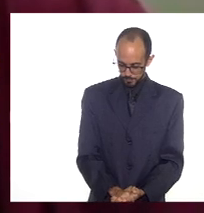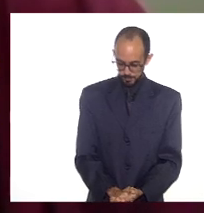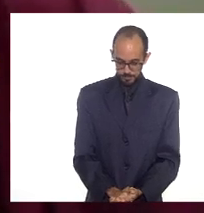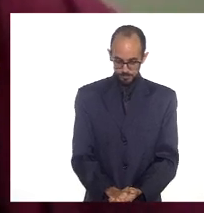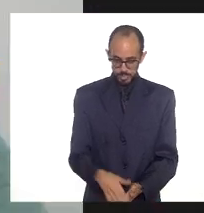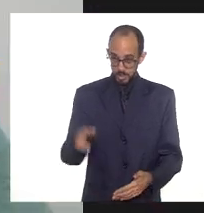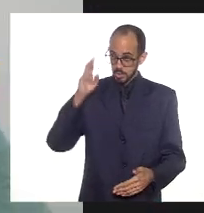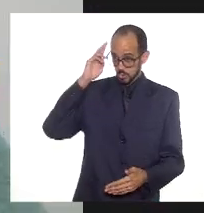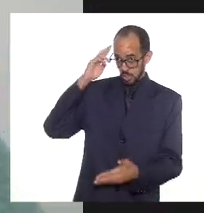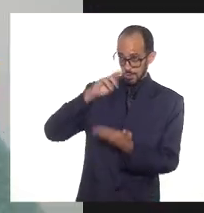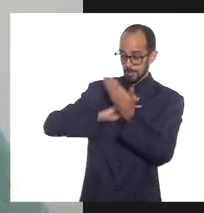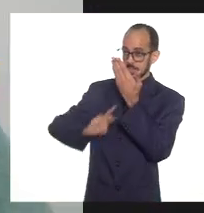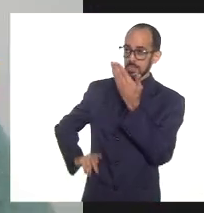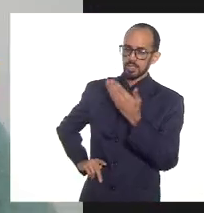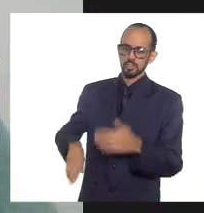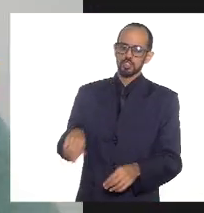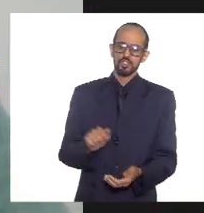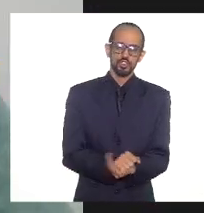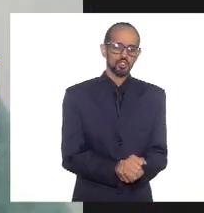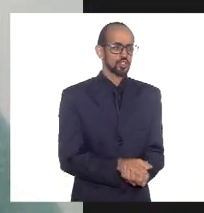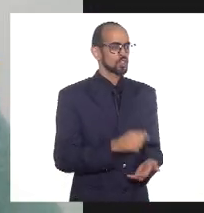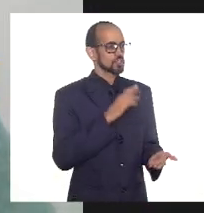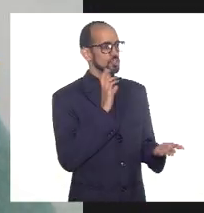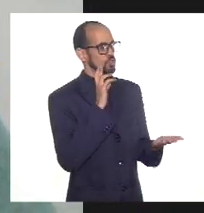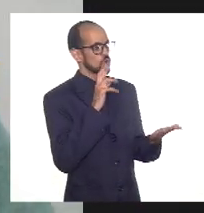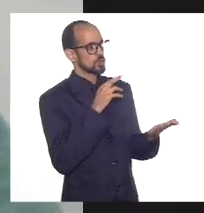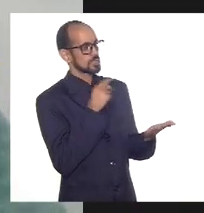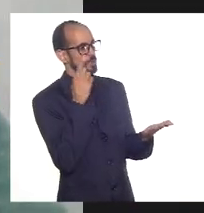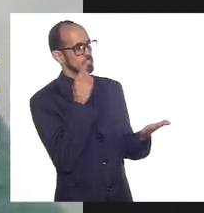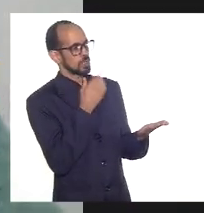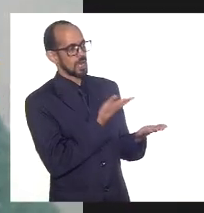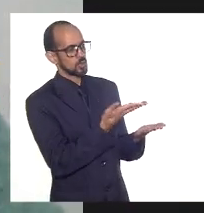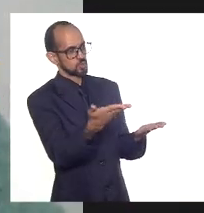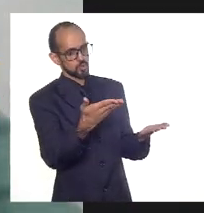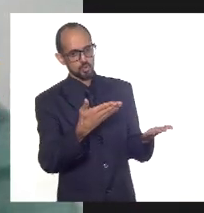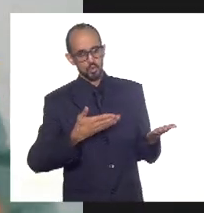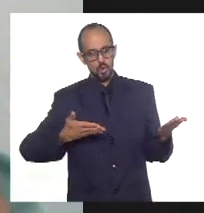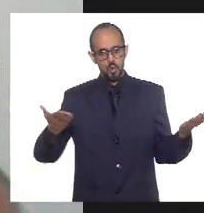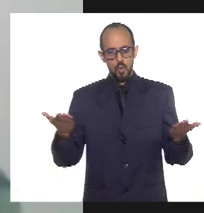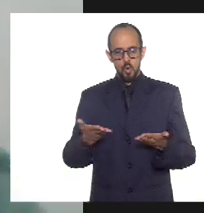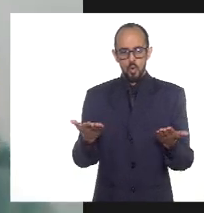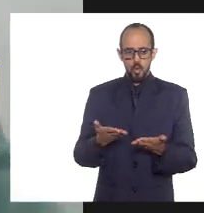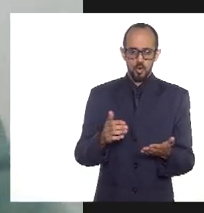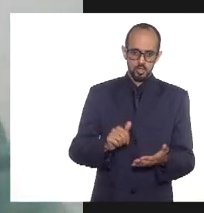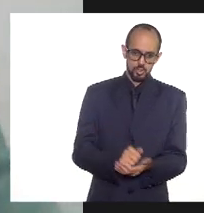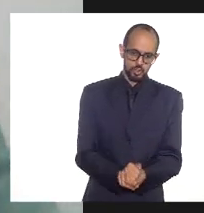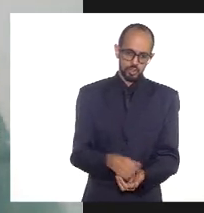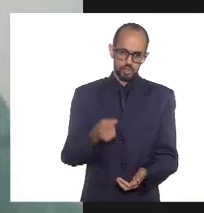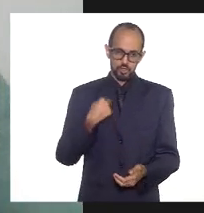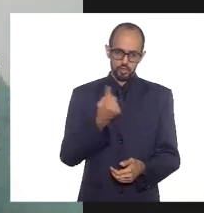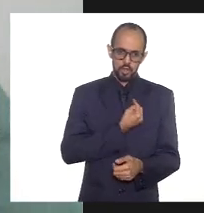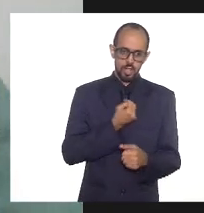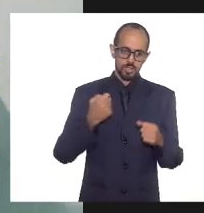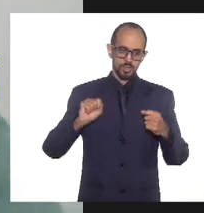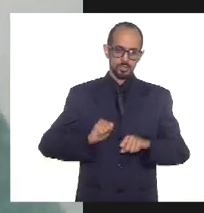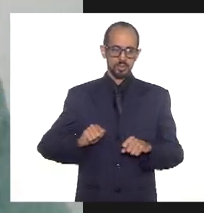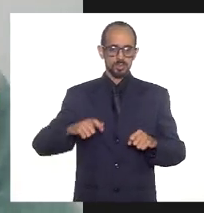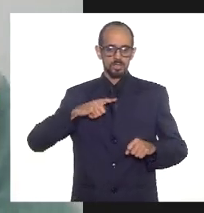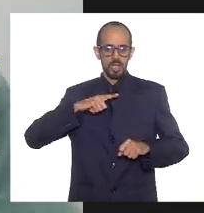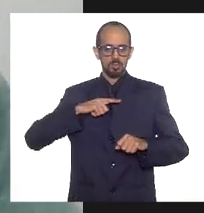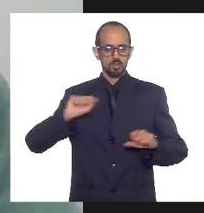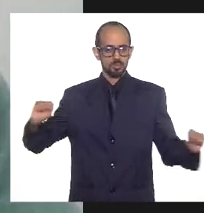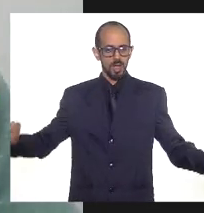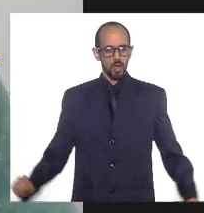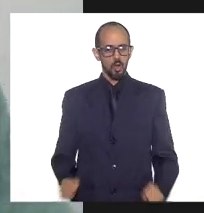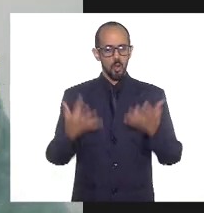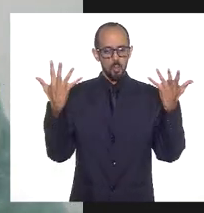Senhora presidente, senhores deputados, hoje nós estamos comemorando